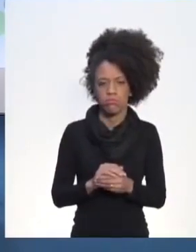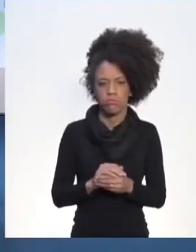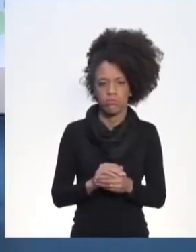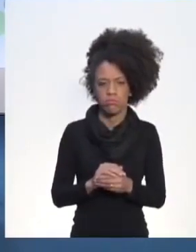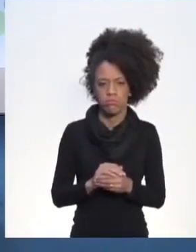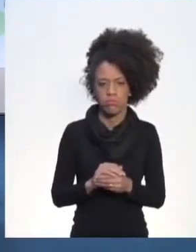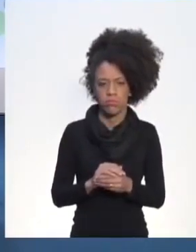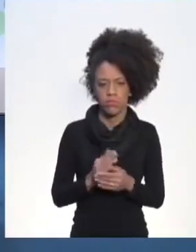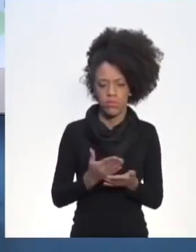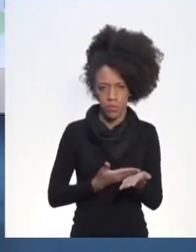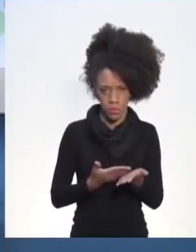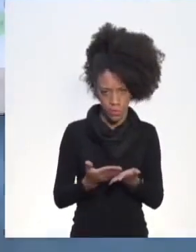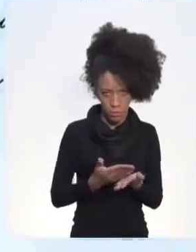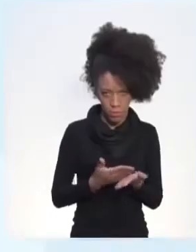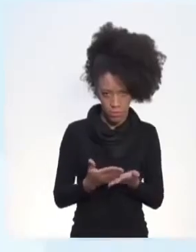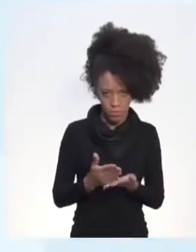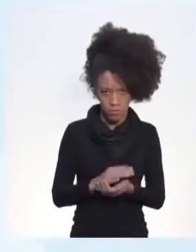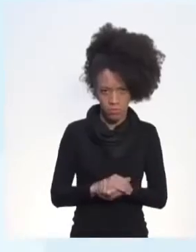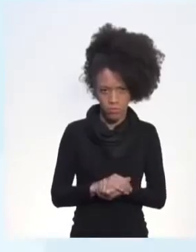Que foi o comecinho.